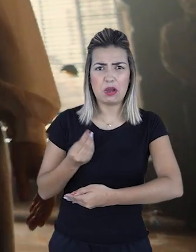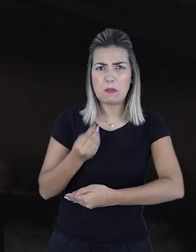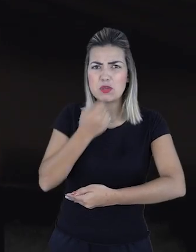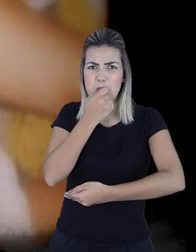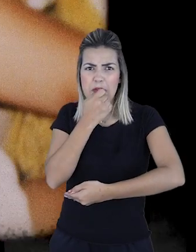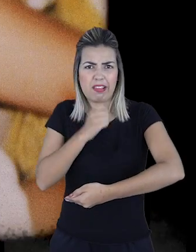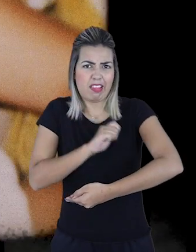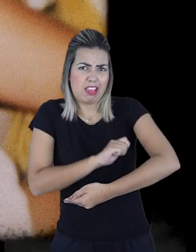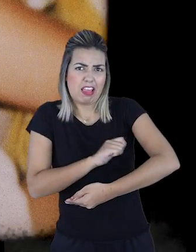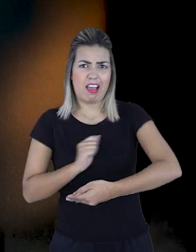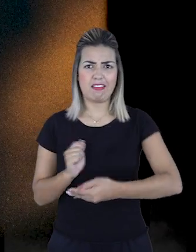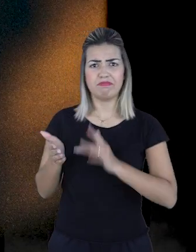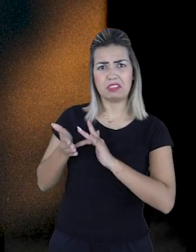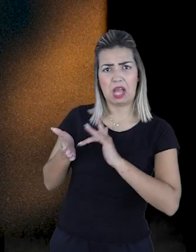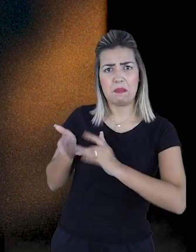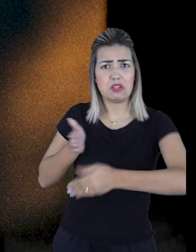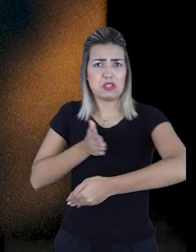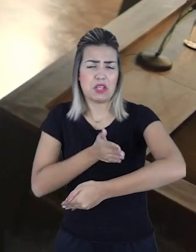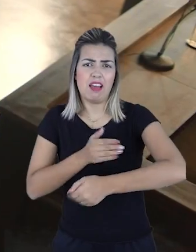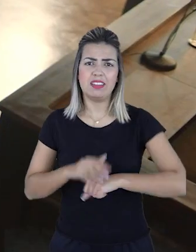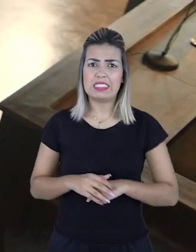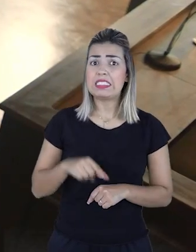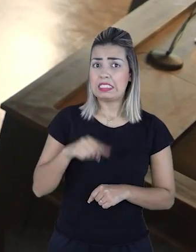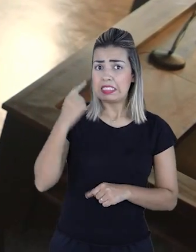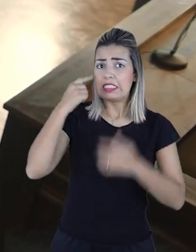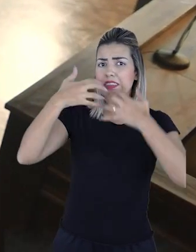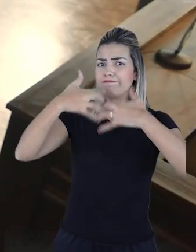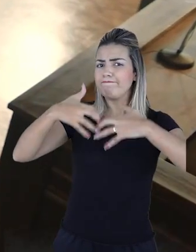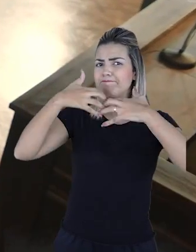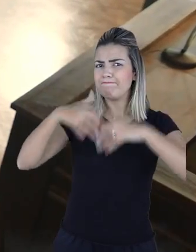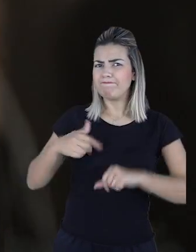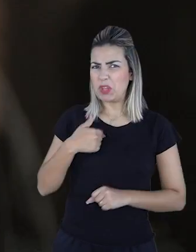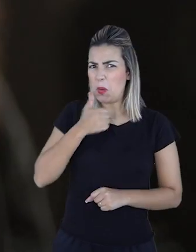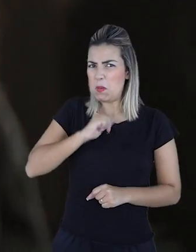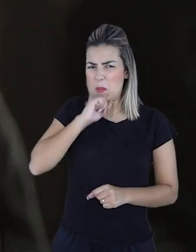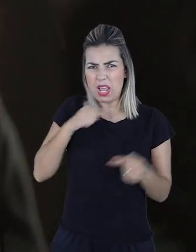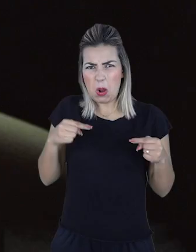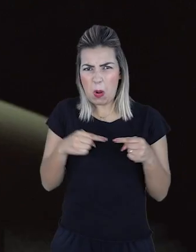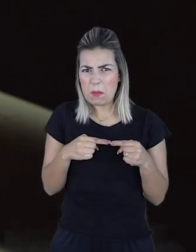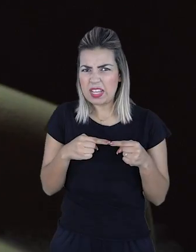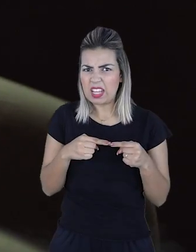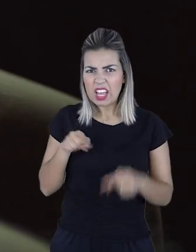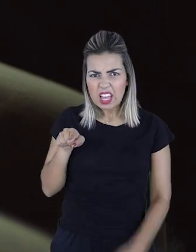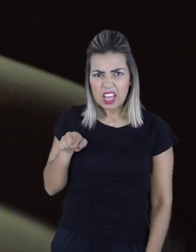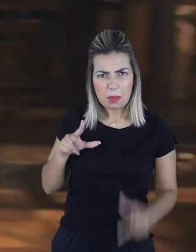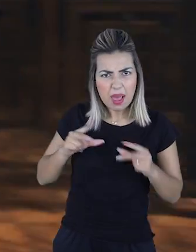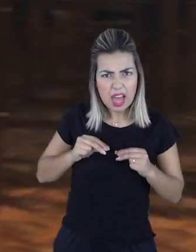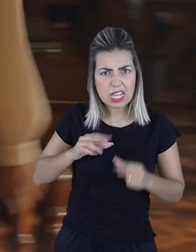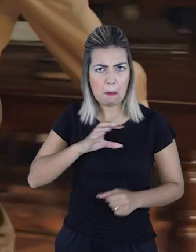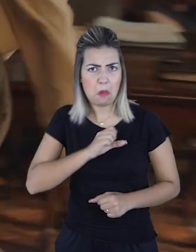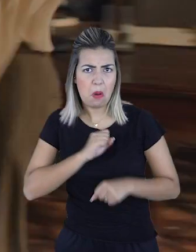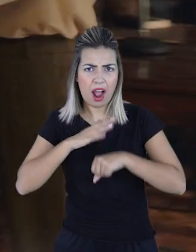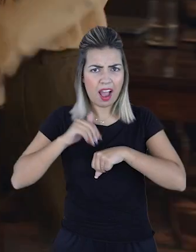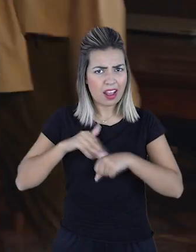Liberou chupeta, pelas. E já chegou a se questionar se foi uma boa ideia ter sido mãe. Uma mãe assim